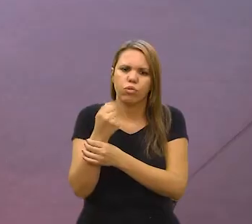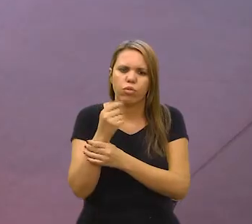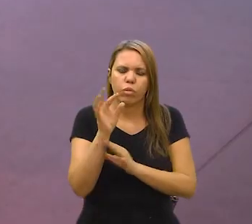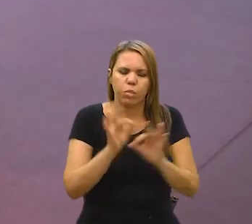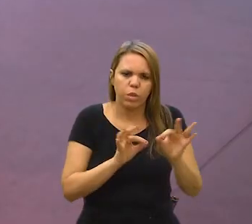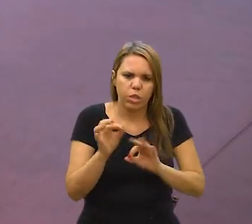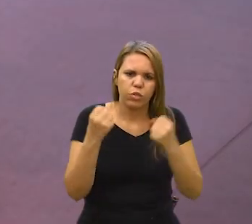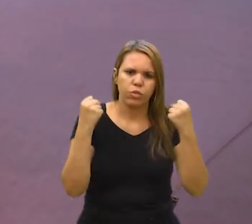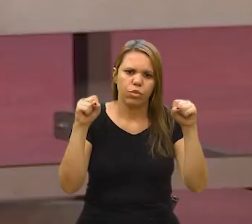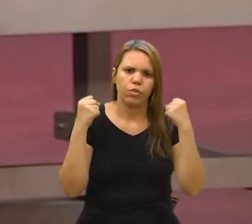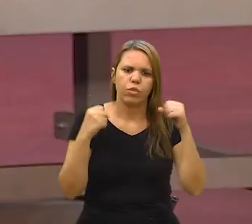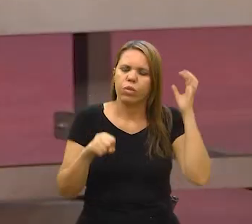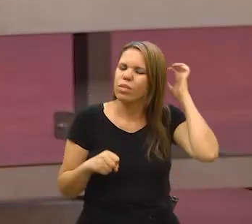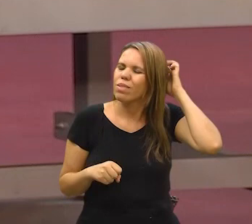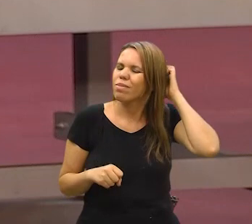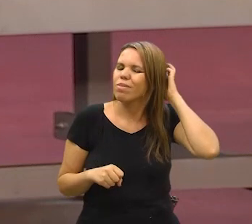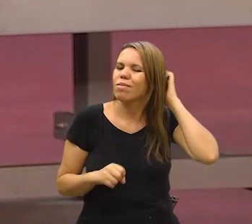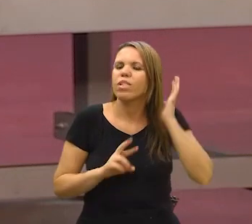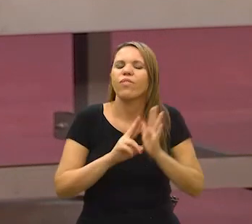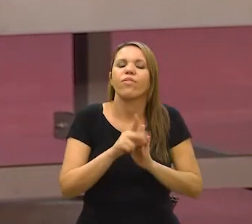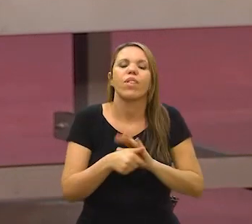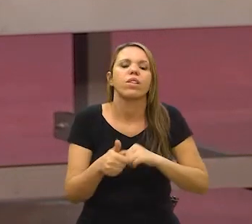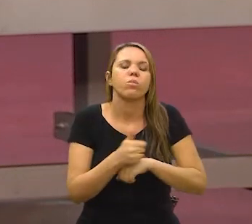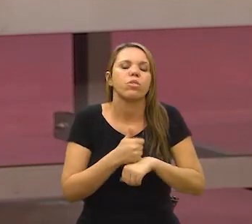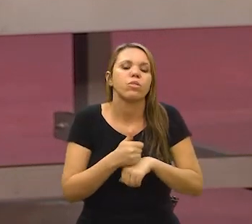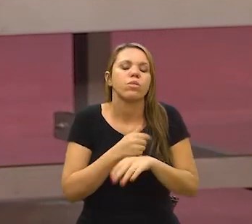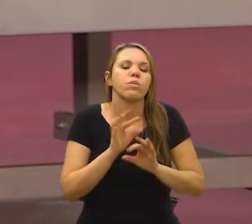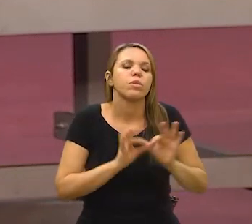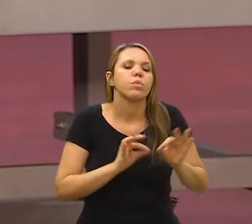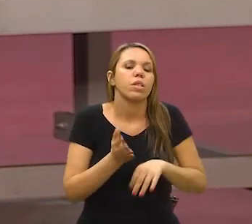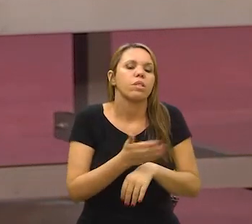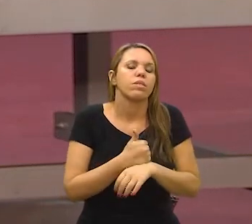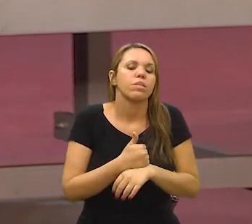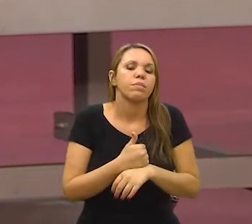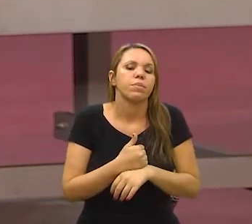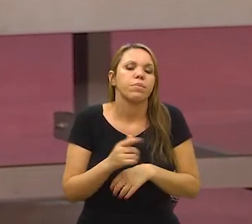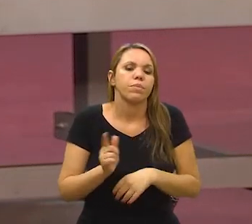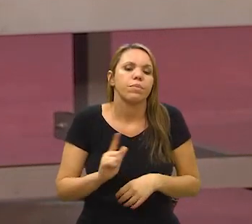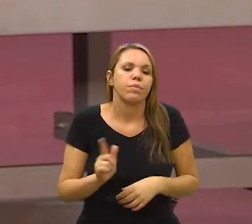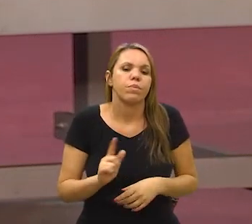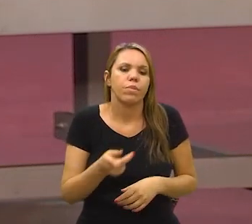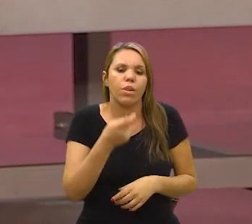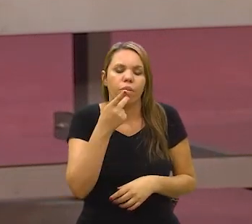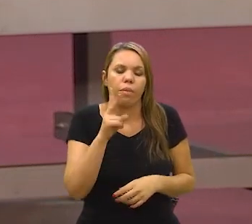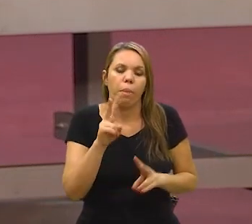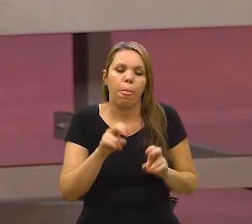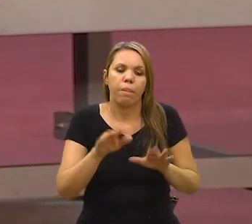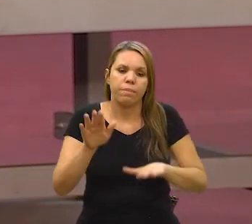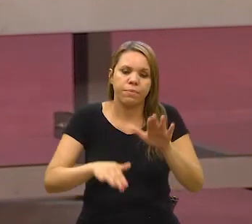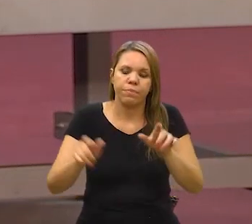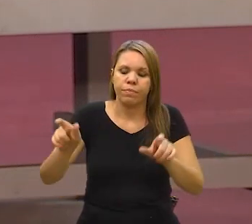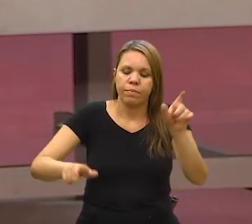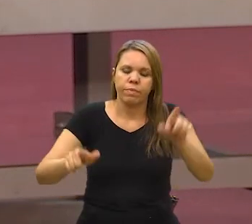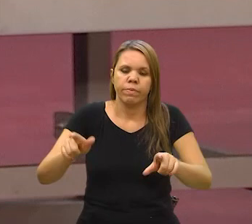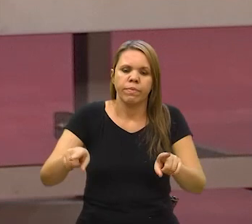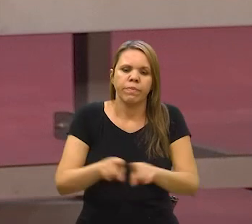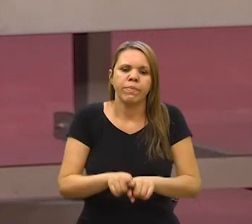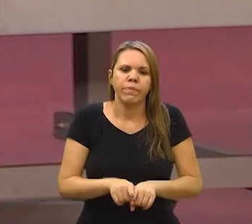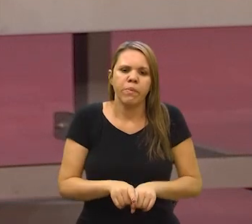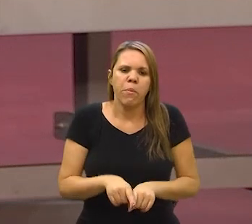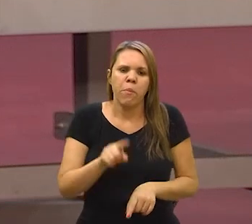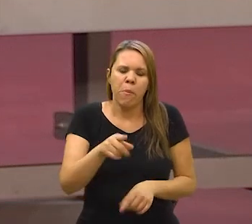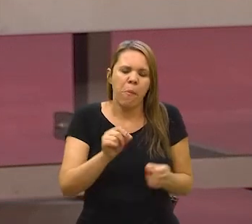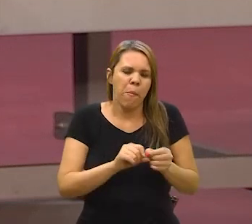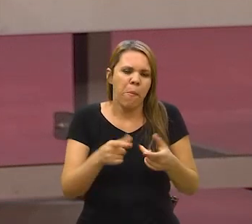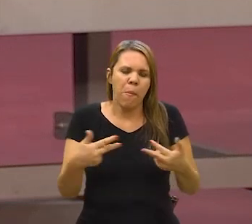fisioterapeuta, tinha preparador físico, tinha fisiologista. Então a gente fez toda uma preparação. É lógico que eu falo que isso vai muito de atleta para atleta também,